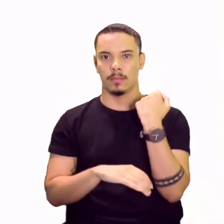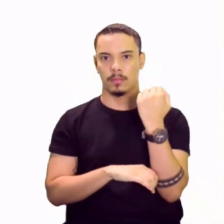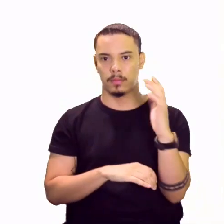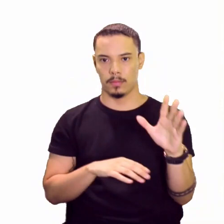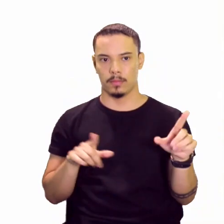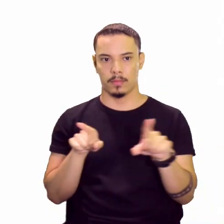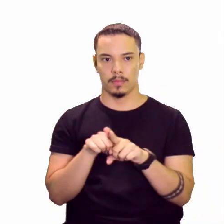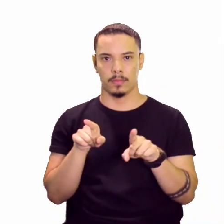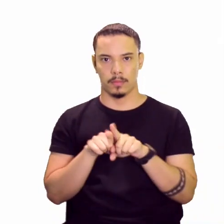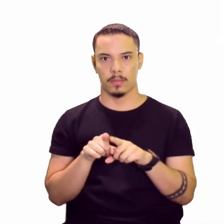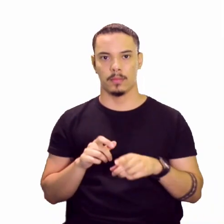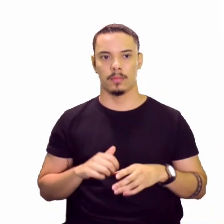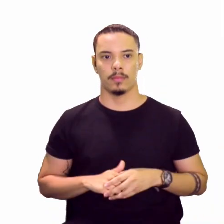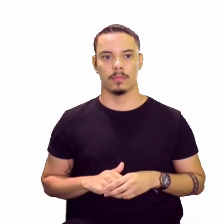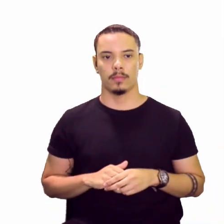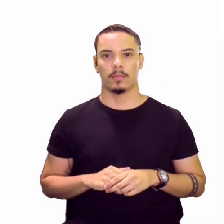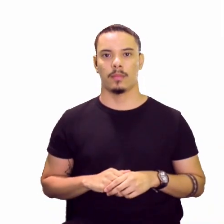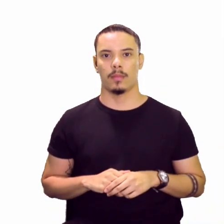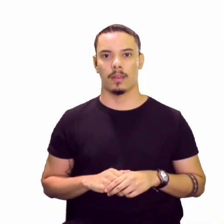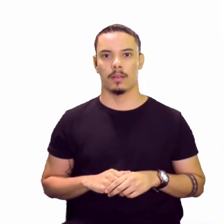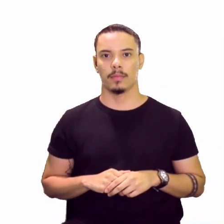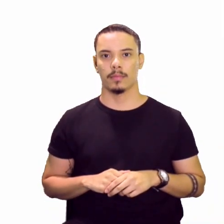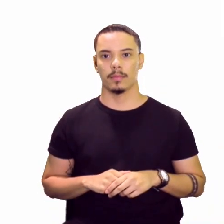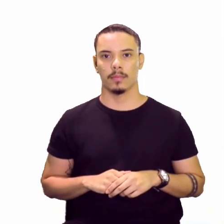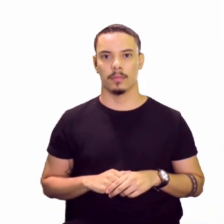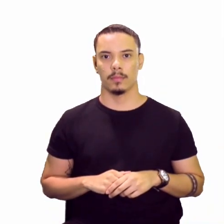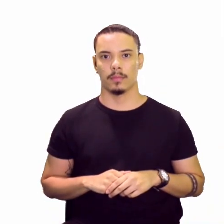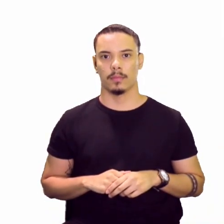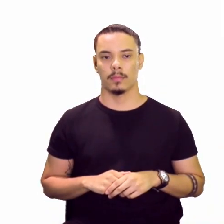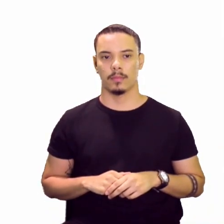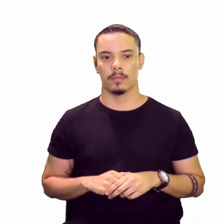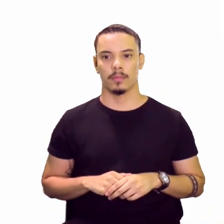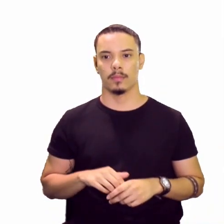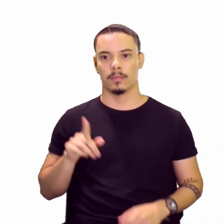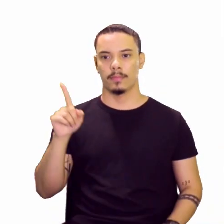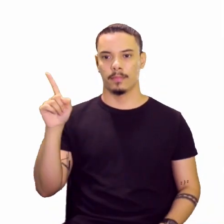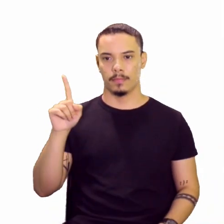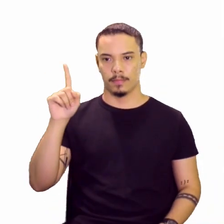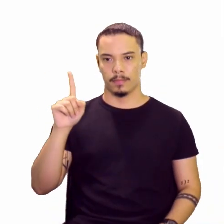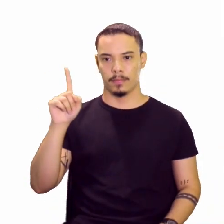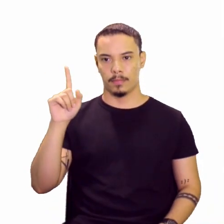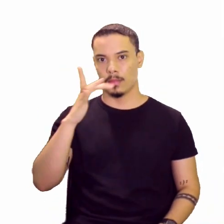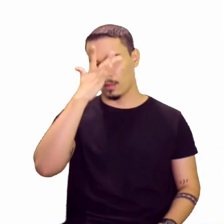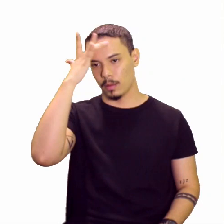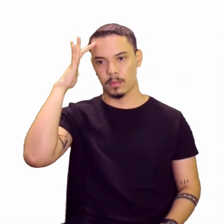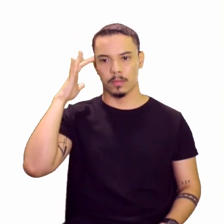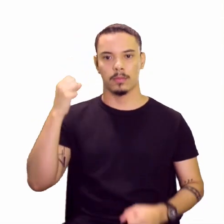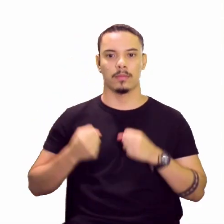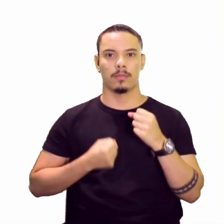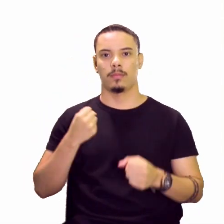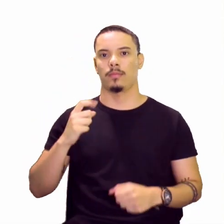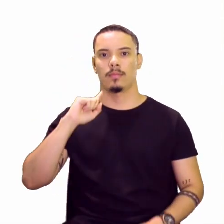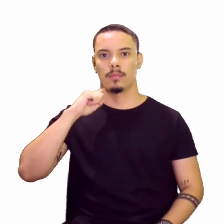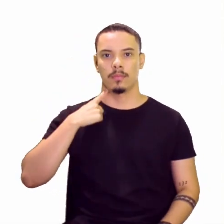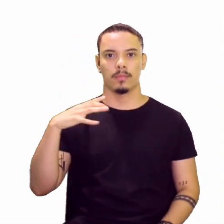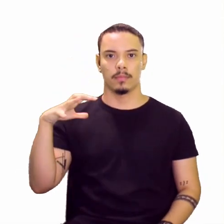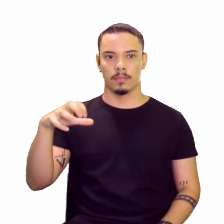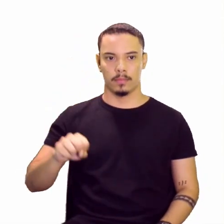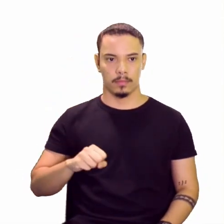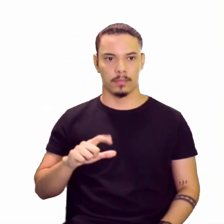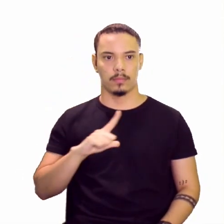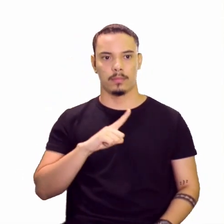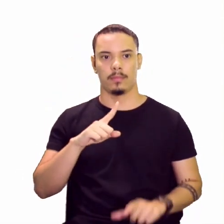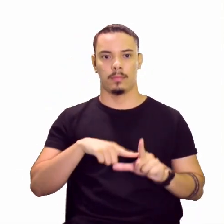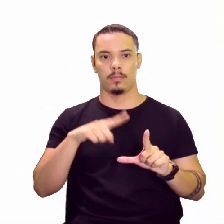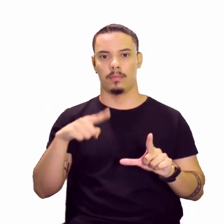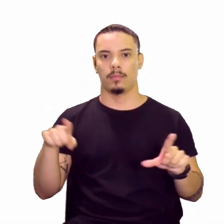né? Aí nós temos o gari, né, correndo atrás do caminhão de lixo. O gráfico na figura descreve